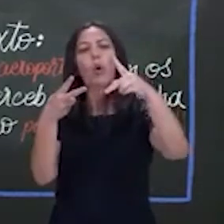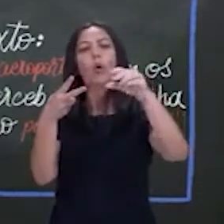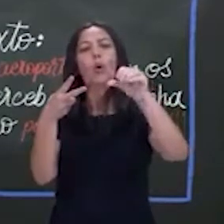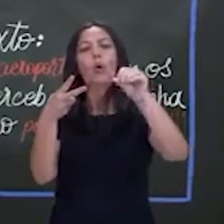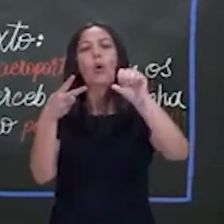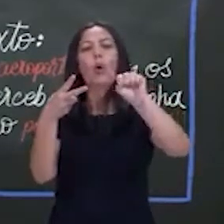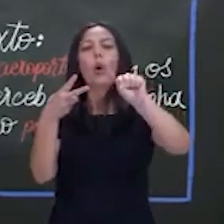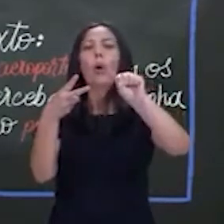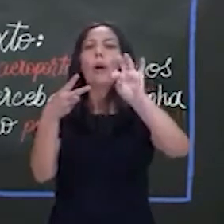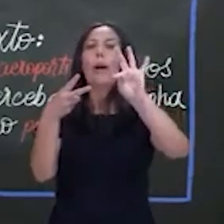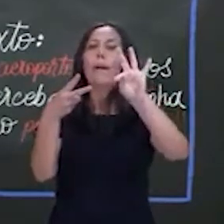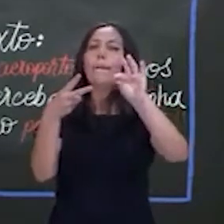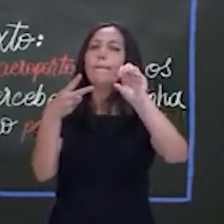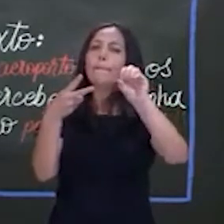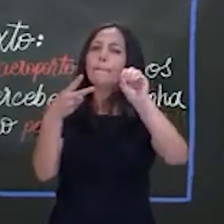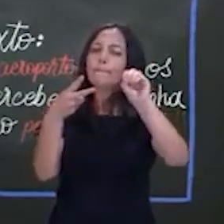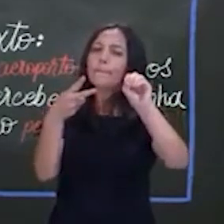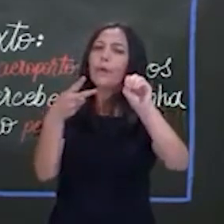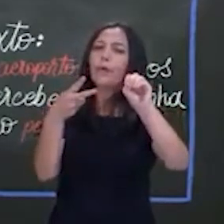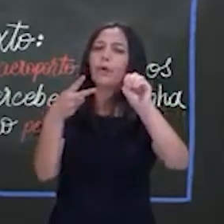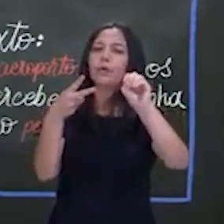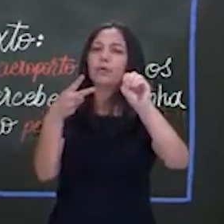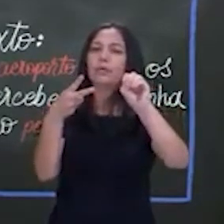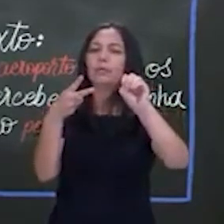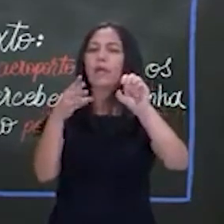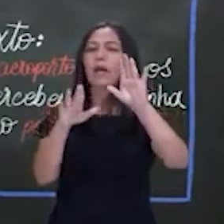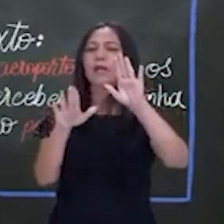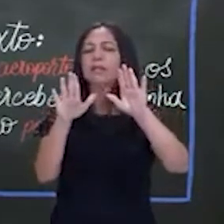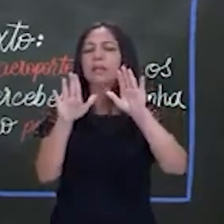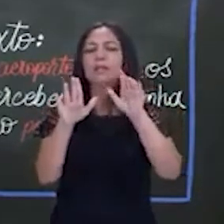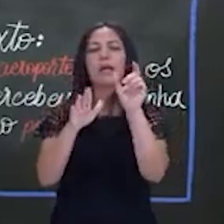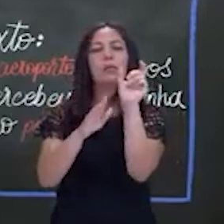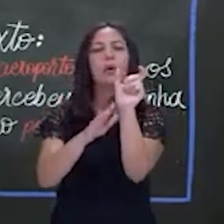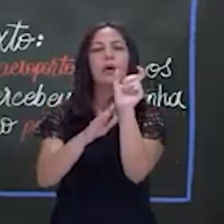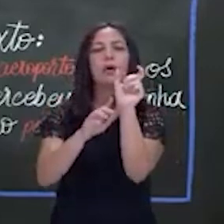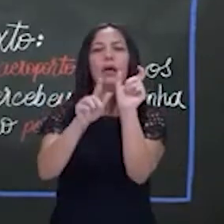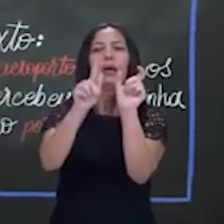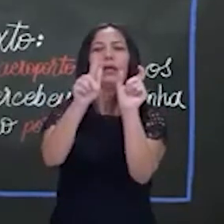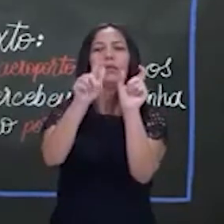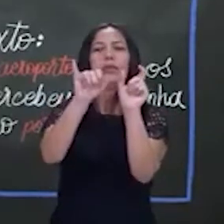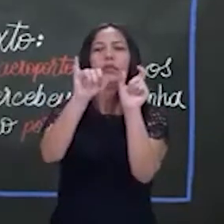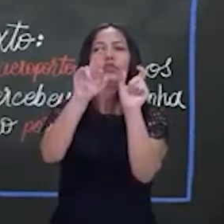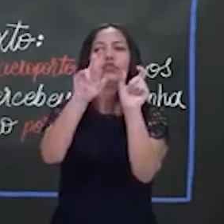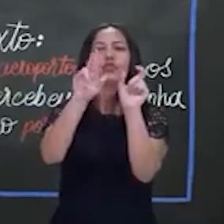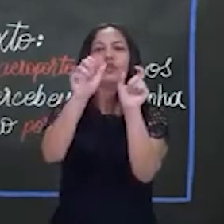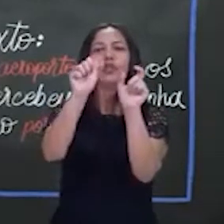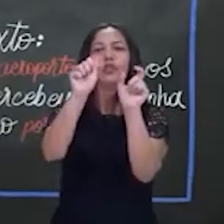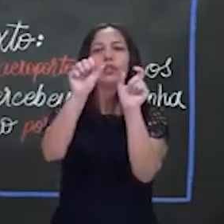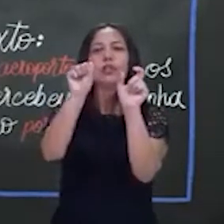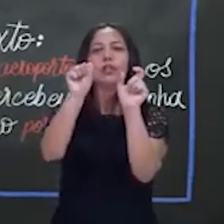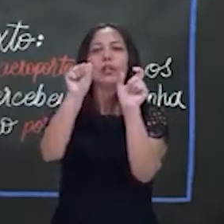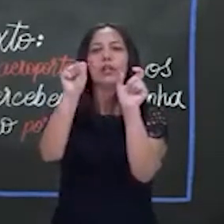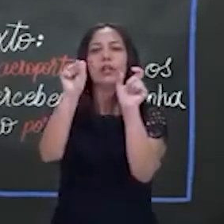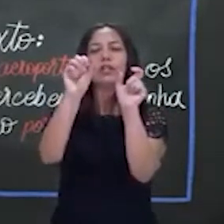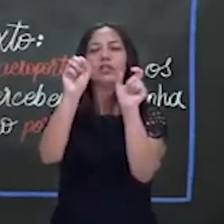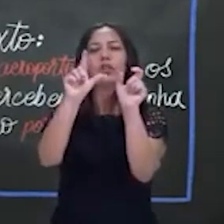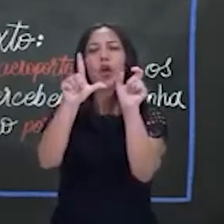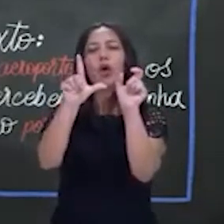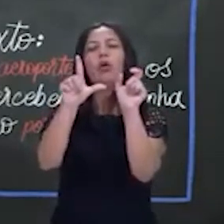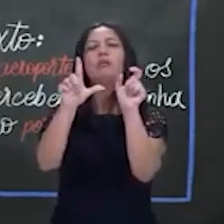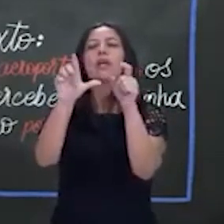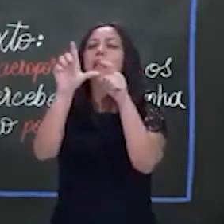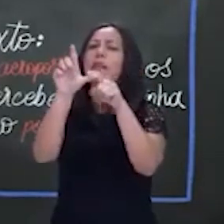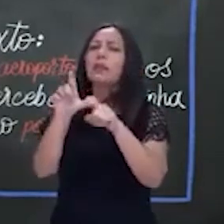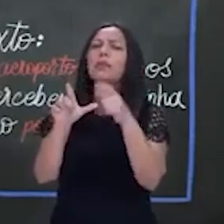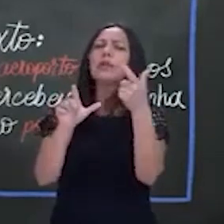eu não posso colocar essa regra de forma tão fácil. Sabe por quê? Porque palavras como girassol e passatempo são formadas pela junção de outras